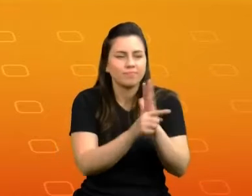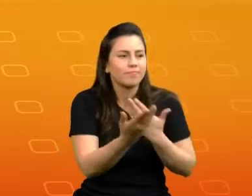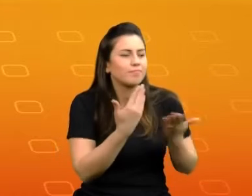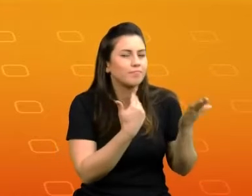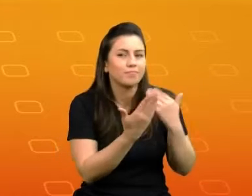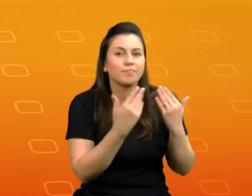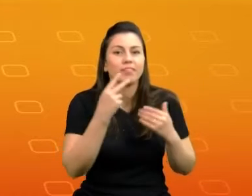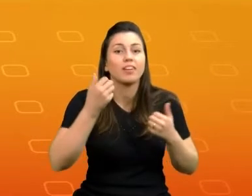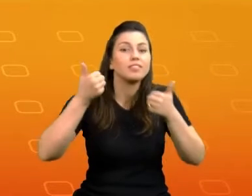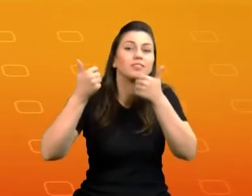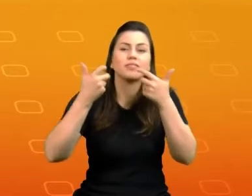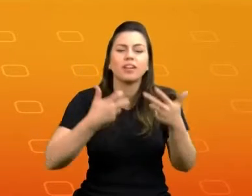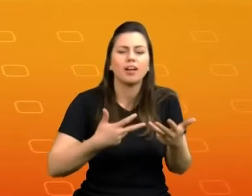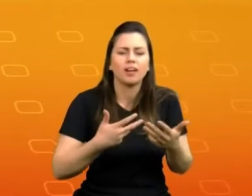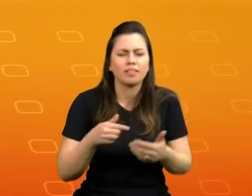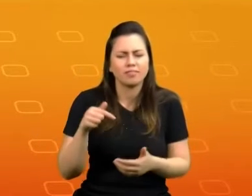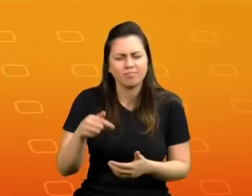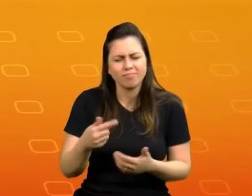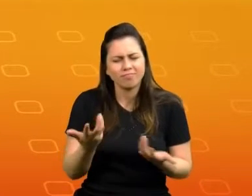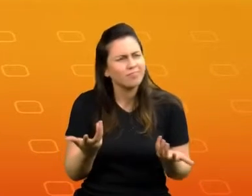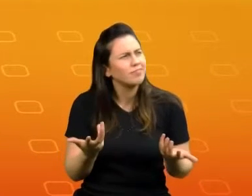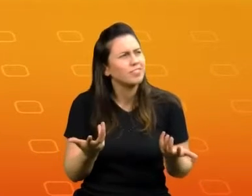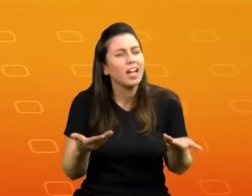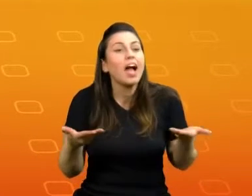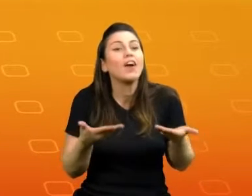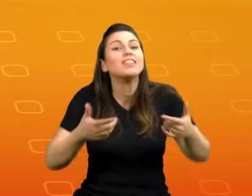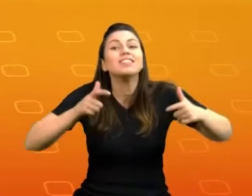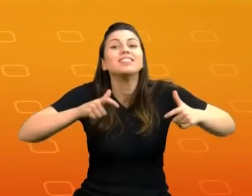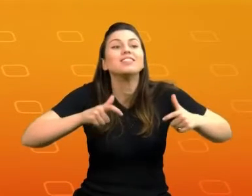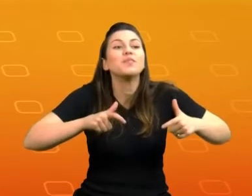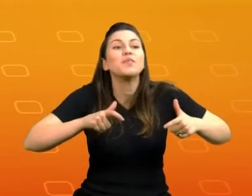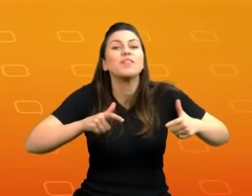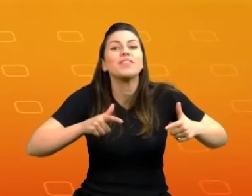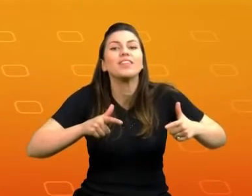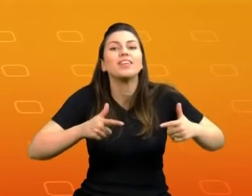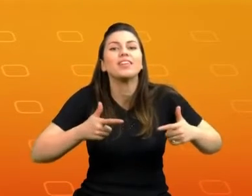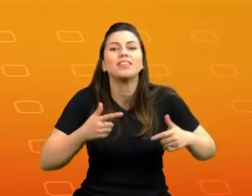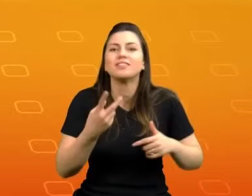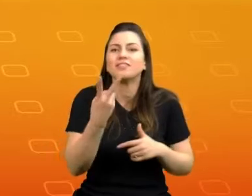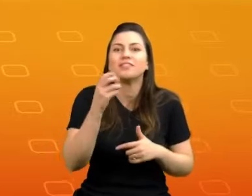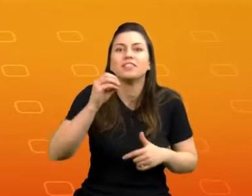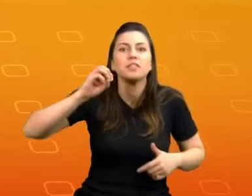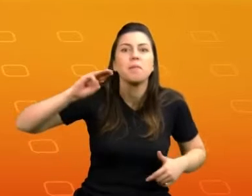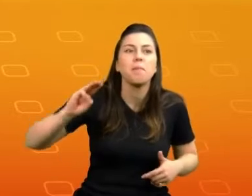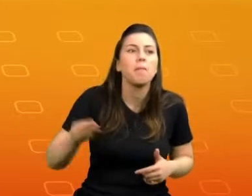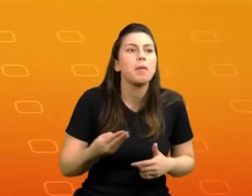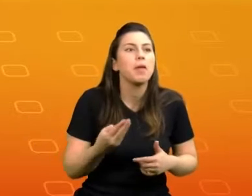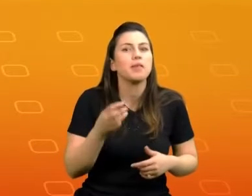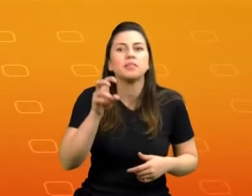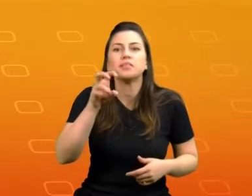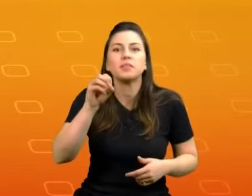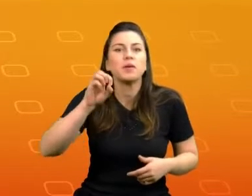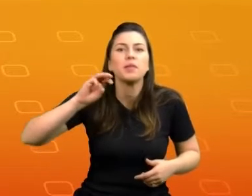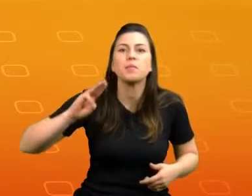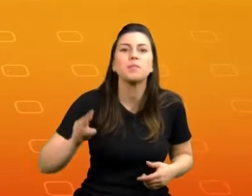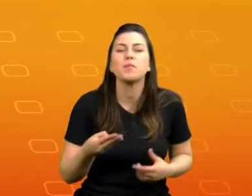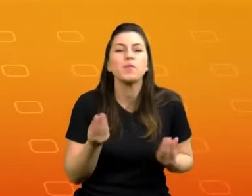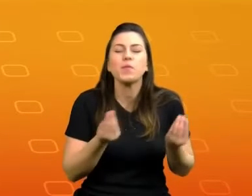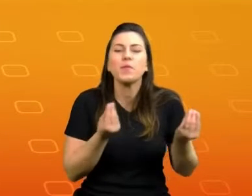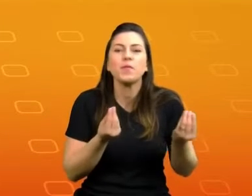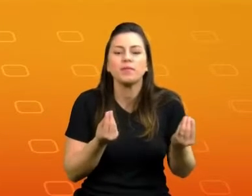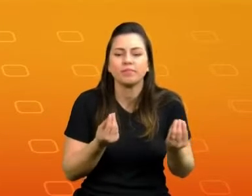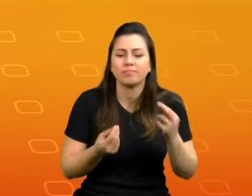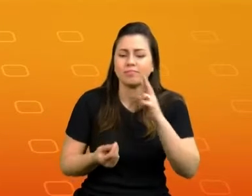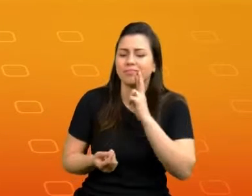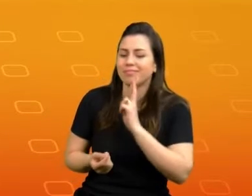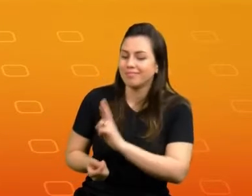eu falava Poxa mais isso aqui vai agora vocês vão para onde vocês vão para 20 mil pessoas 50 mil pessoas e querendo ou não a